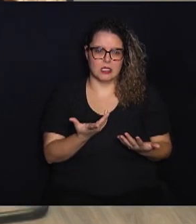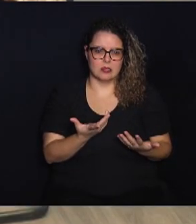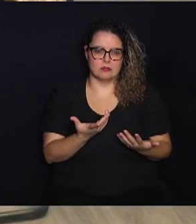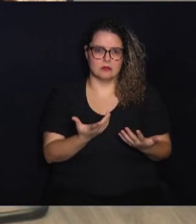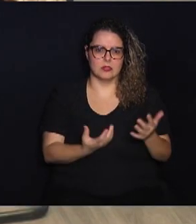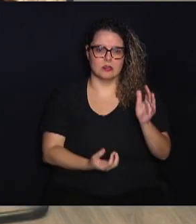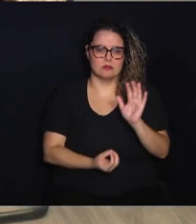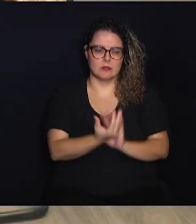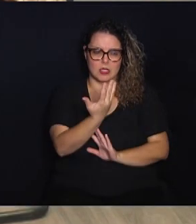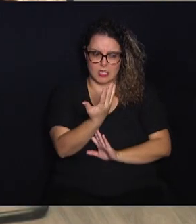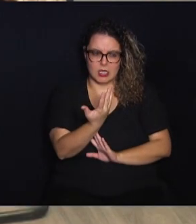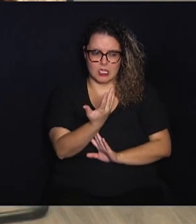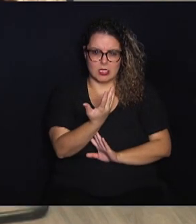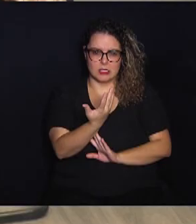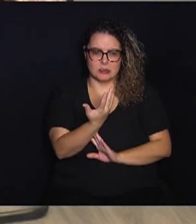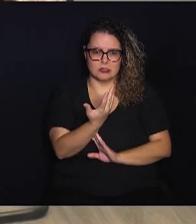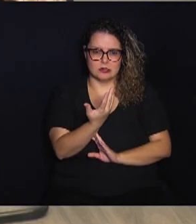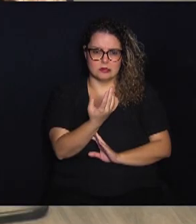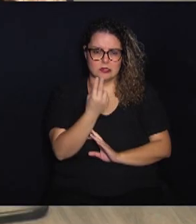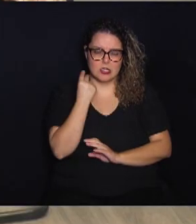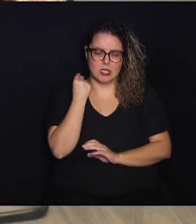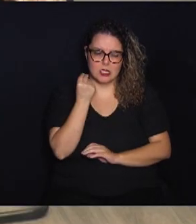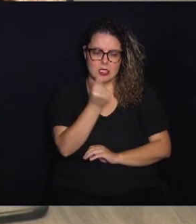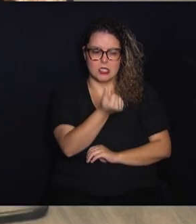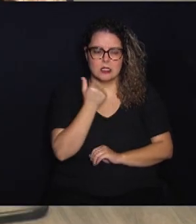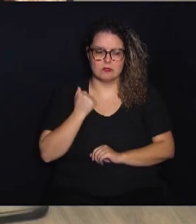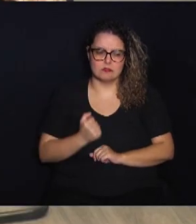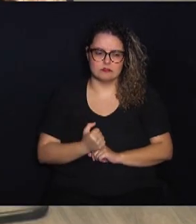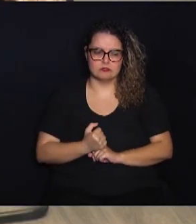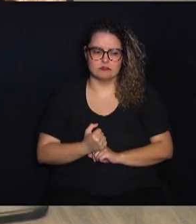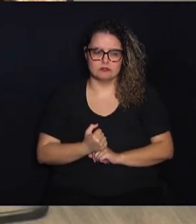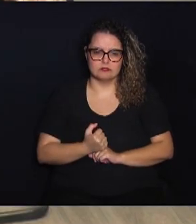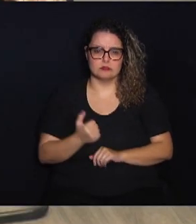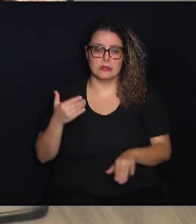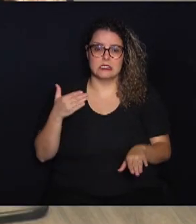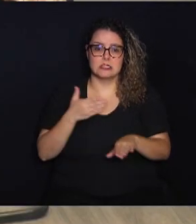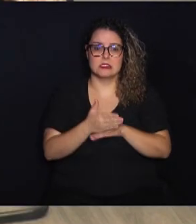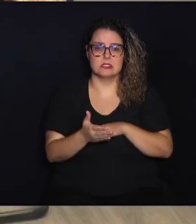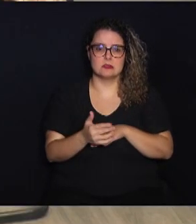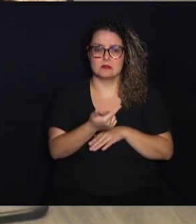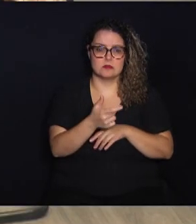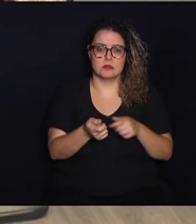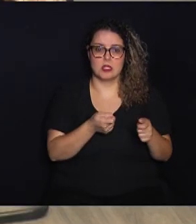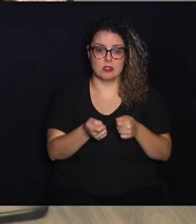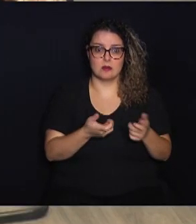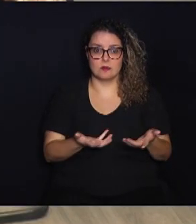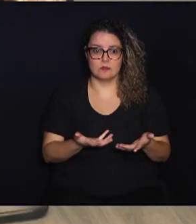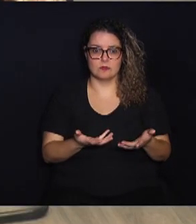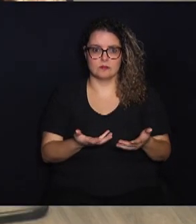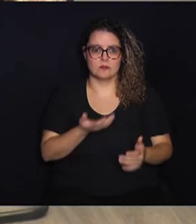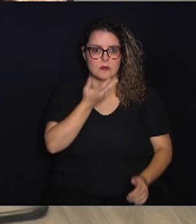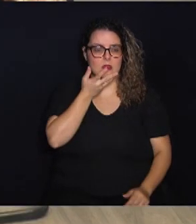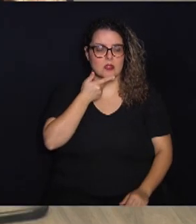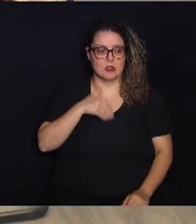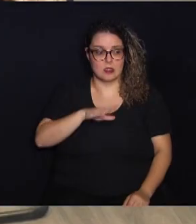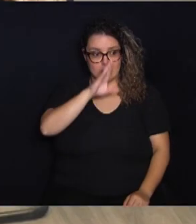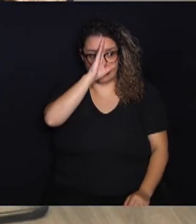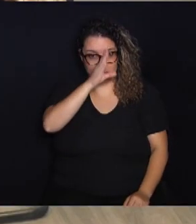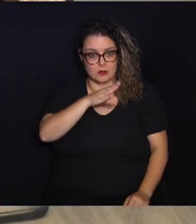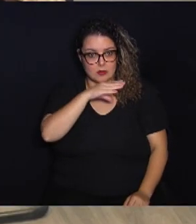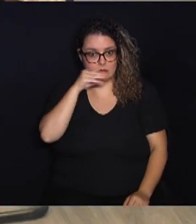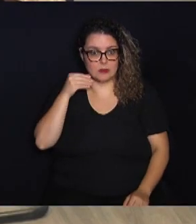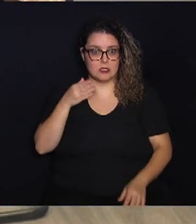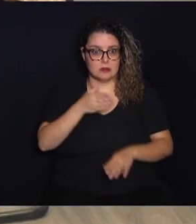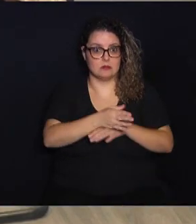surgido aí, tenha dado um start nesse acesso desenfreado das crianças, principalmente, e